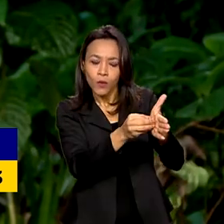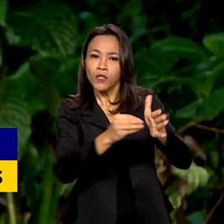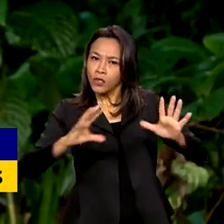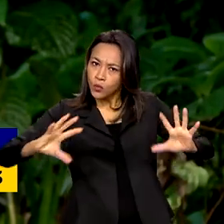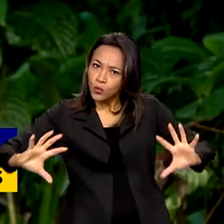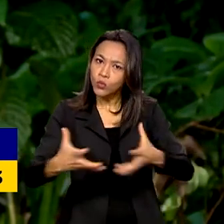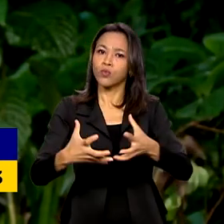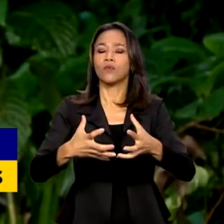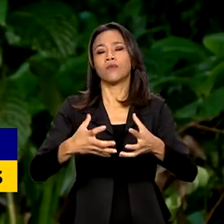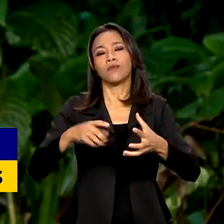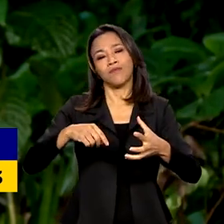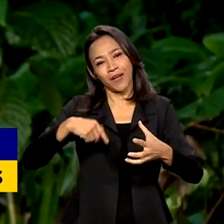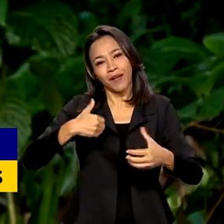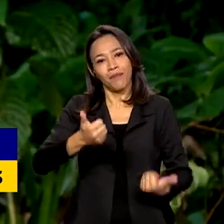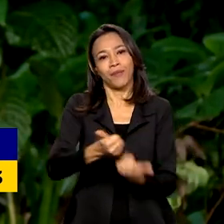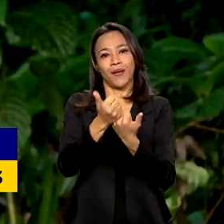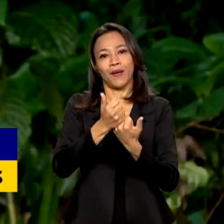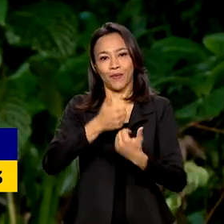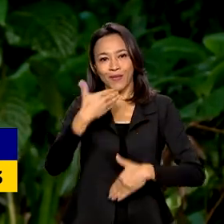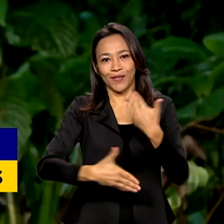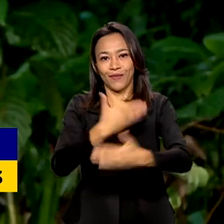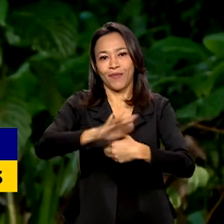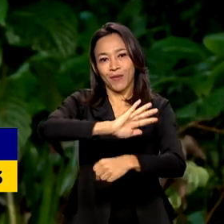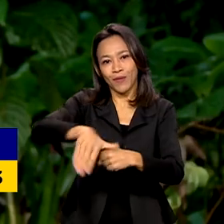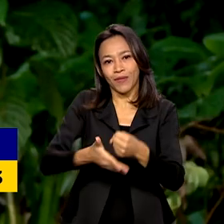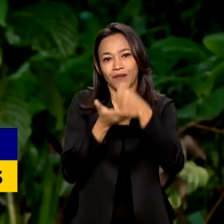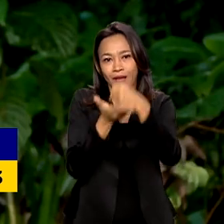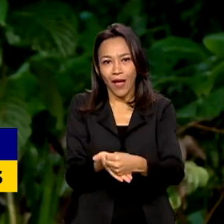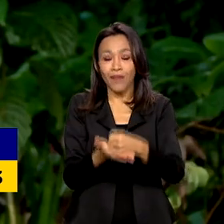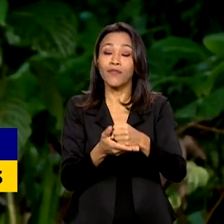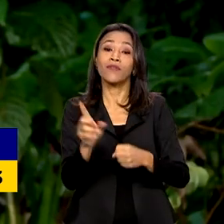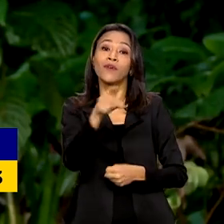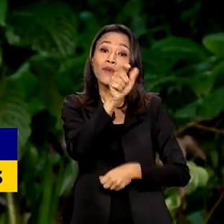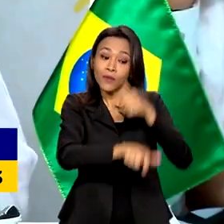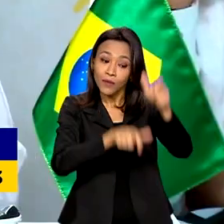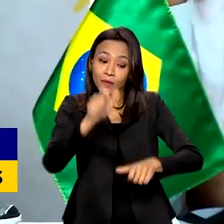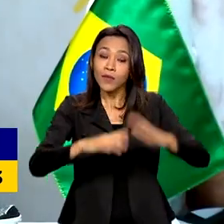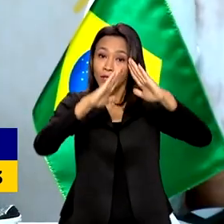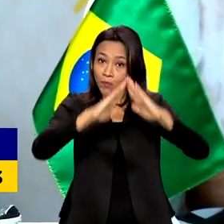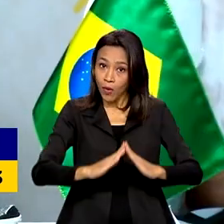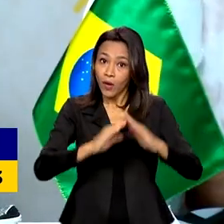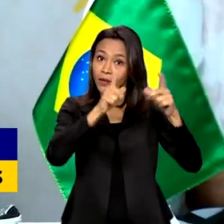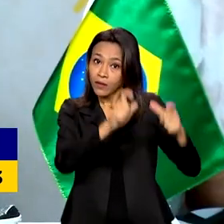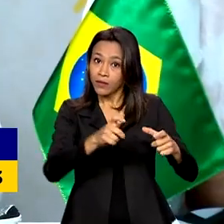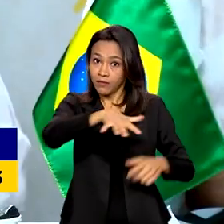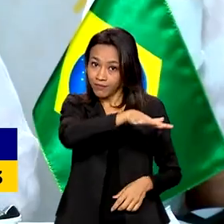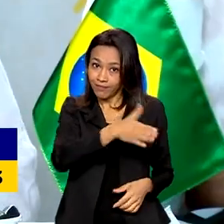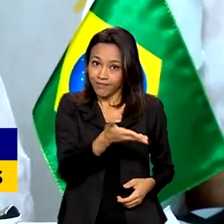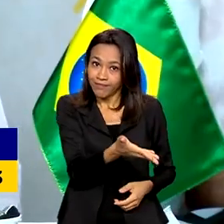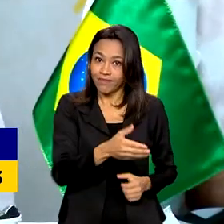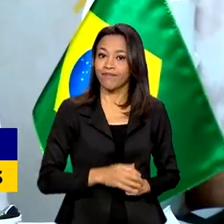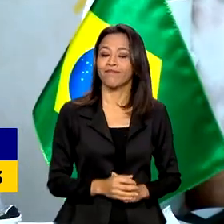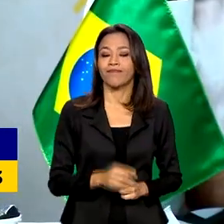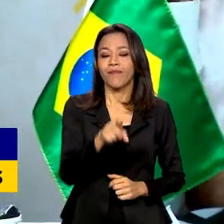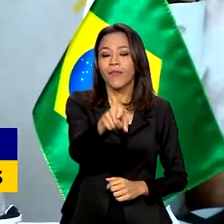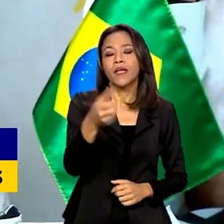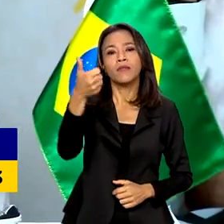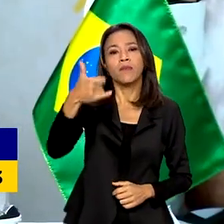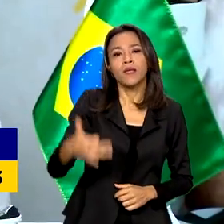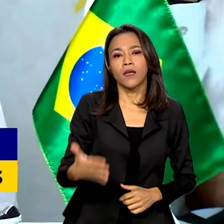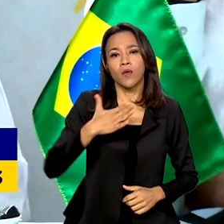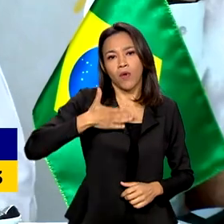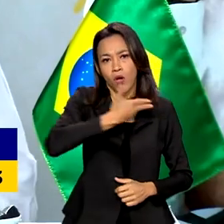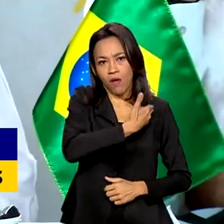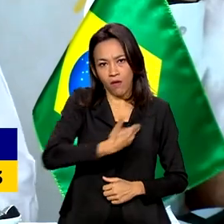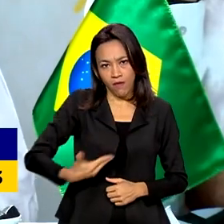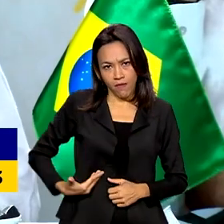para o desenvolvimento sustentável dos povos que habitam esse bioma. Meu governo está comprometido a